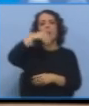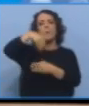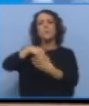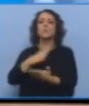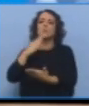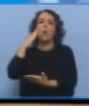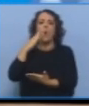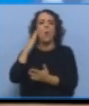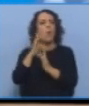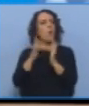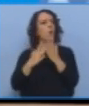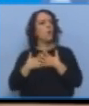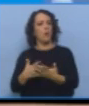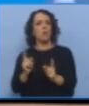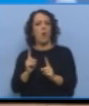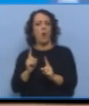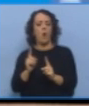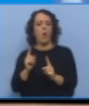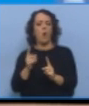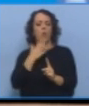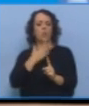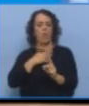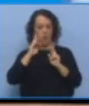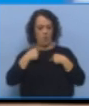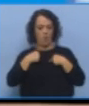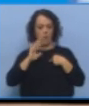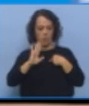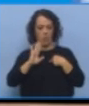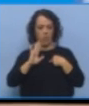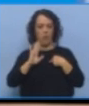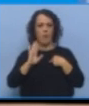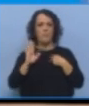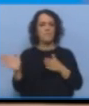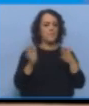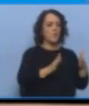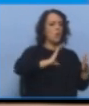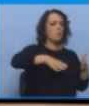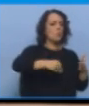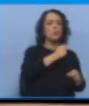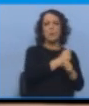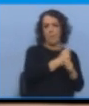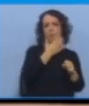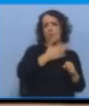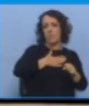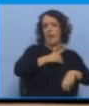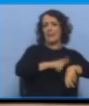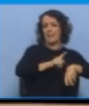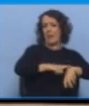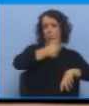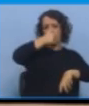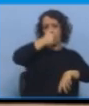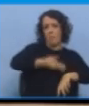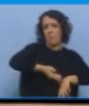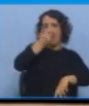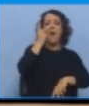o desafio foi como é que eu, em contexto profissional, e o mundo do trabalho vai nos ocupar mais da metade do nosso tempo, ao